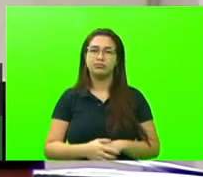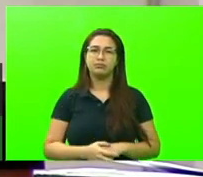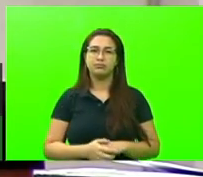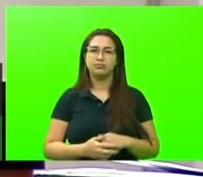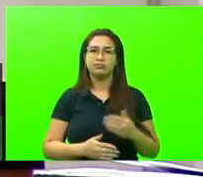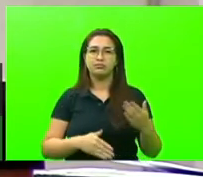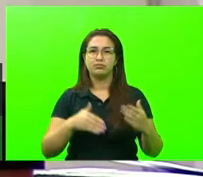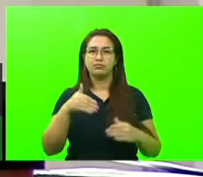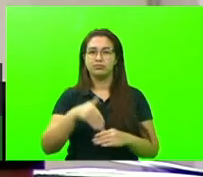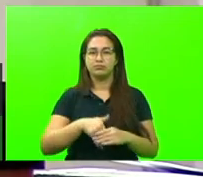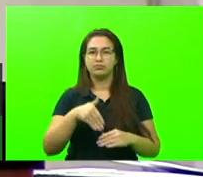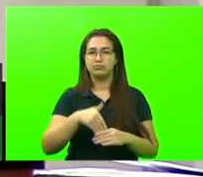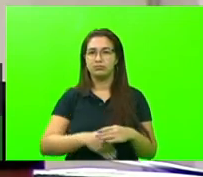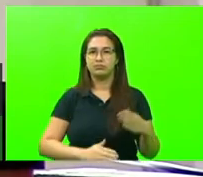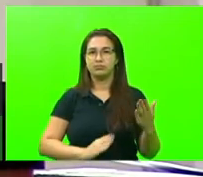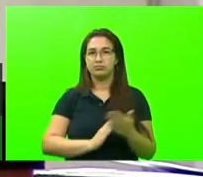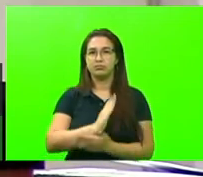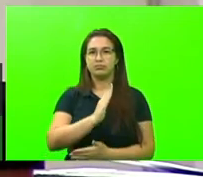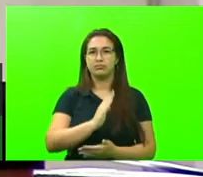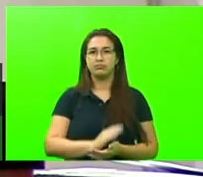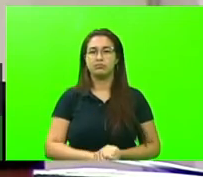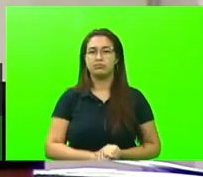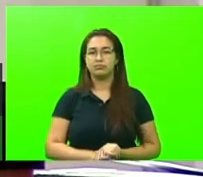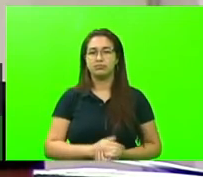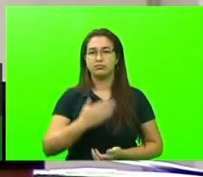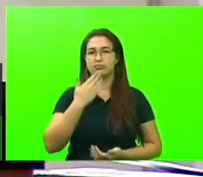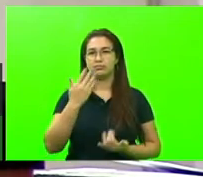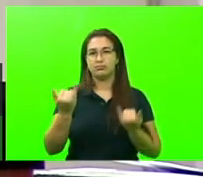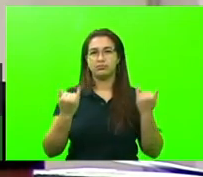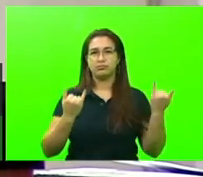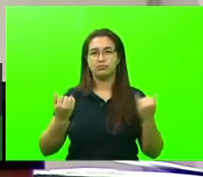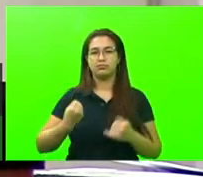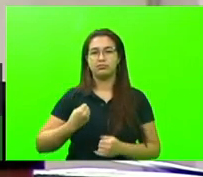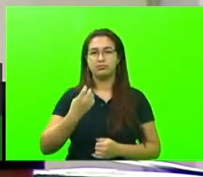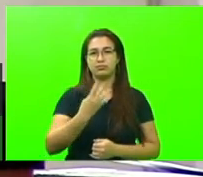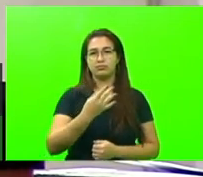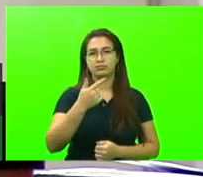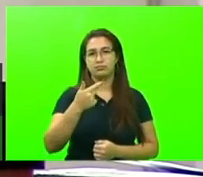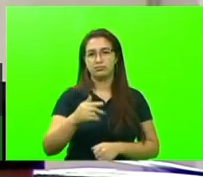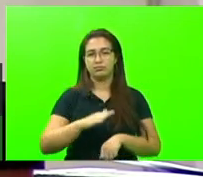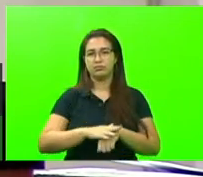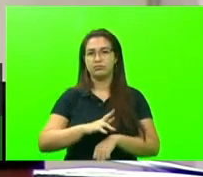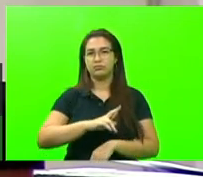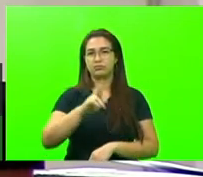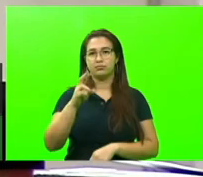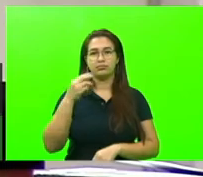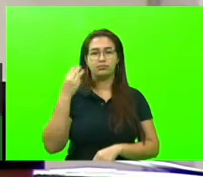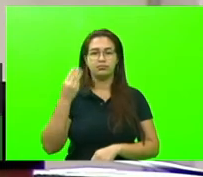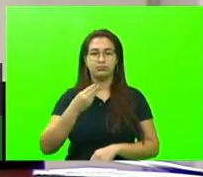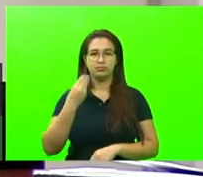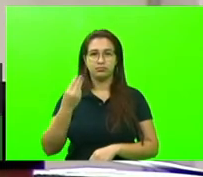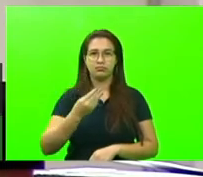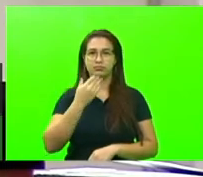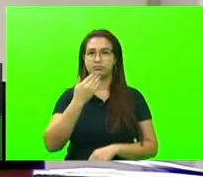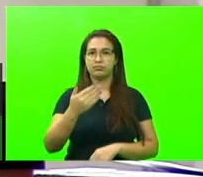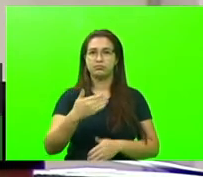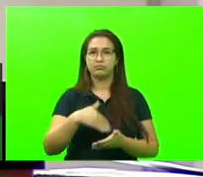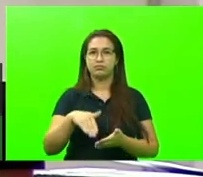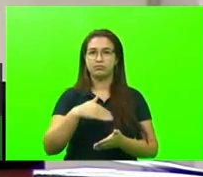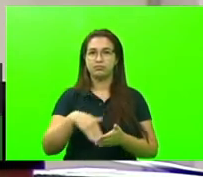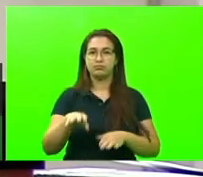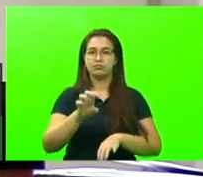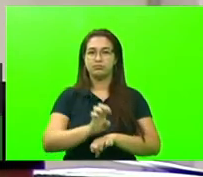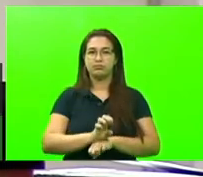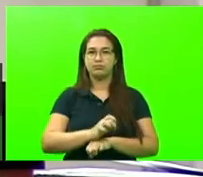Em votação? Aprovado. Pedido de informação 47, deputado Márcio Machado, solicitando ao secretário de Estado